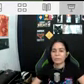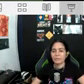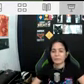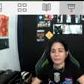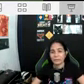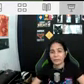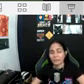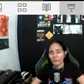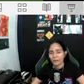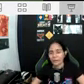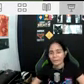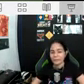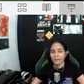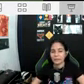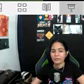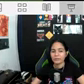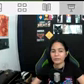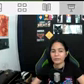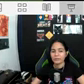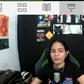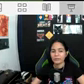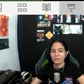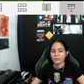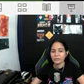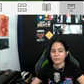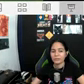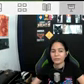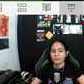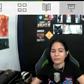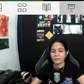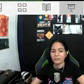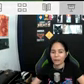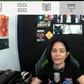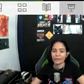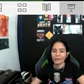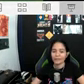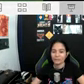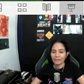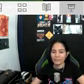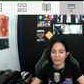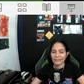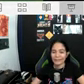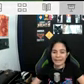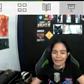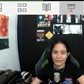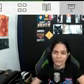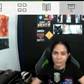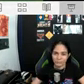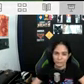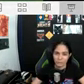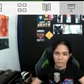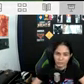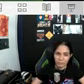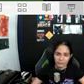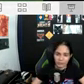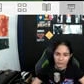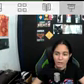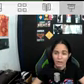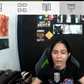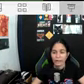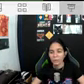se a população de origem africana e asiática diferem na glicemia no sangue, então, a variação devido à idade, se você não